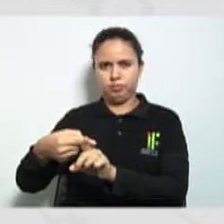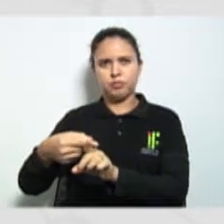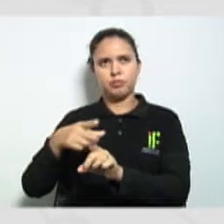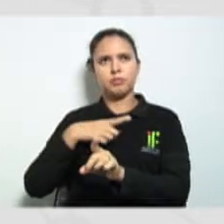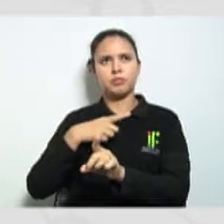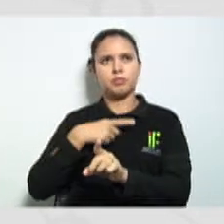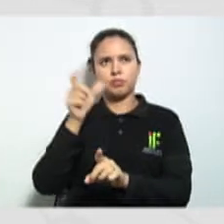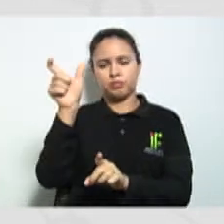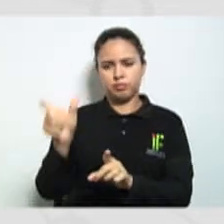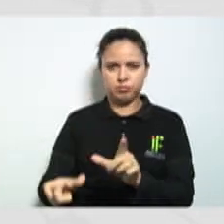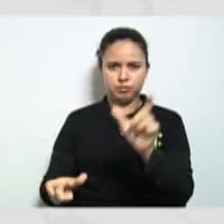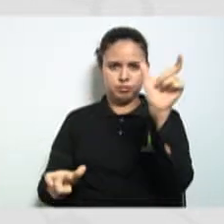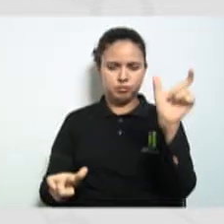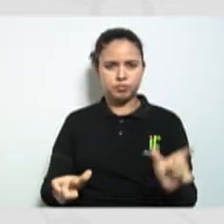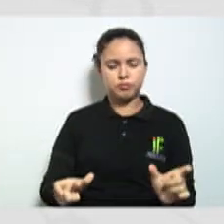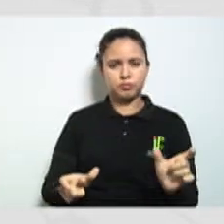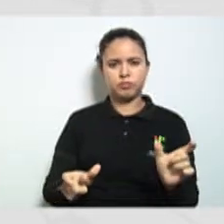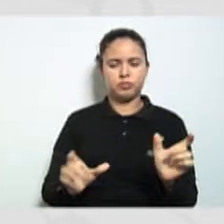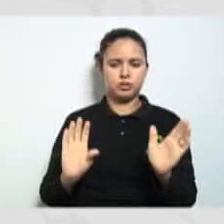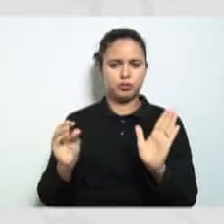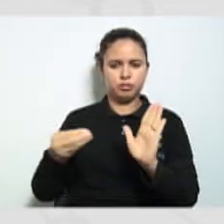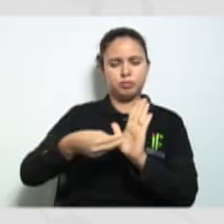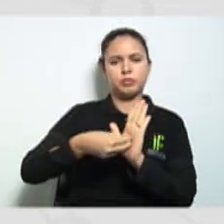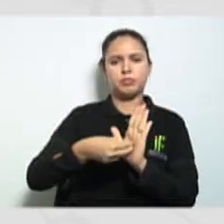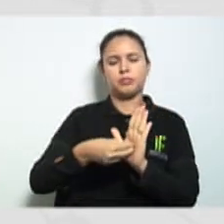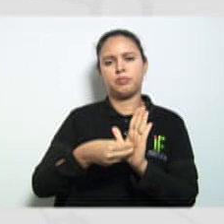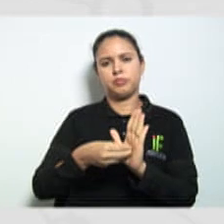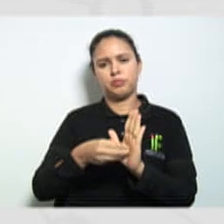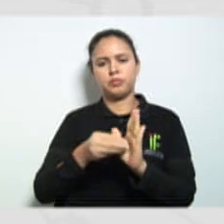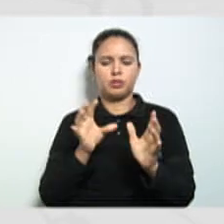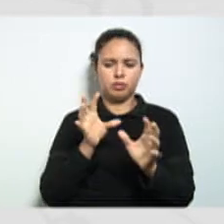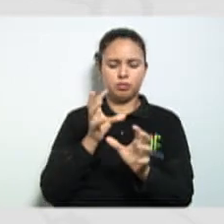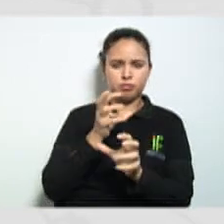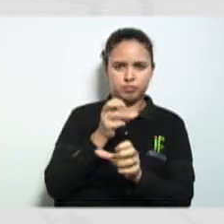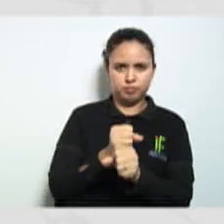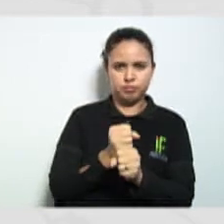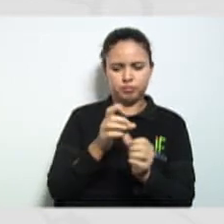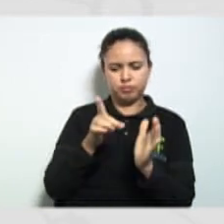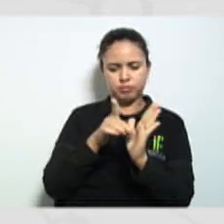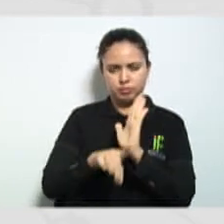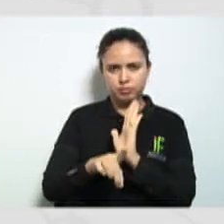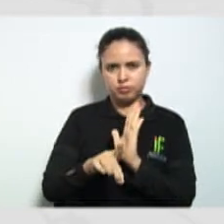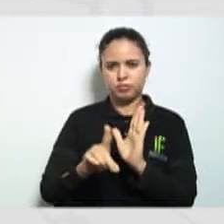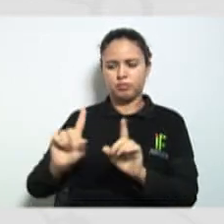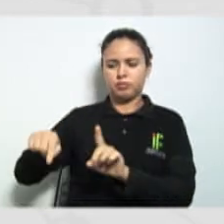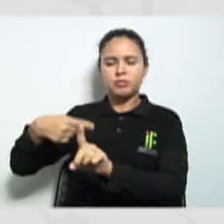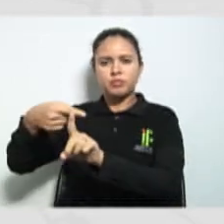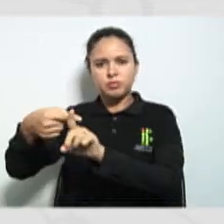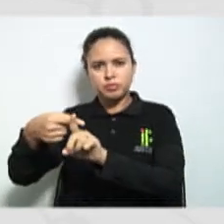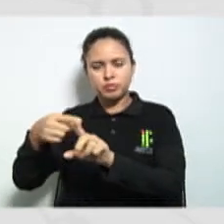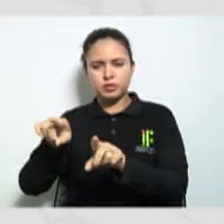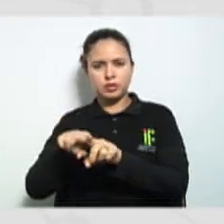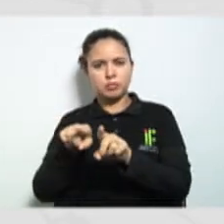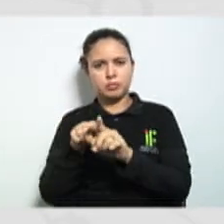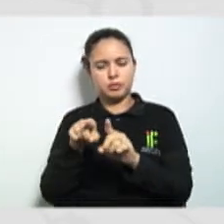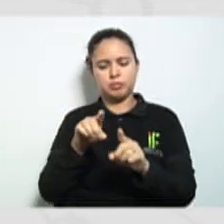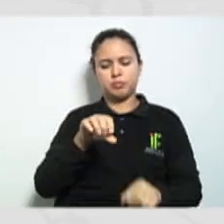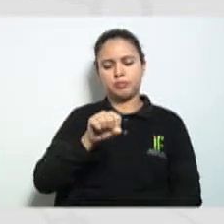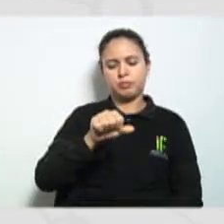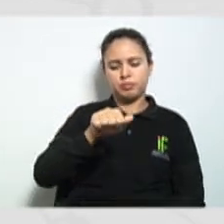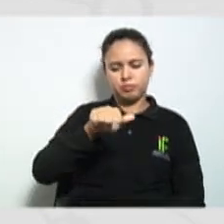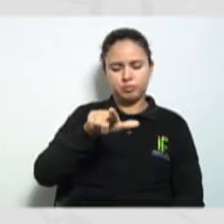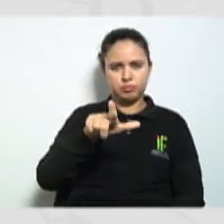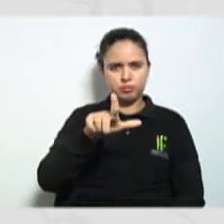contas debitadas. Os totais de débito e créditos, o saldo da conta que poderá ser devedor ou